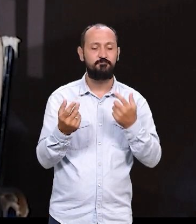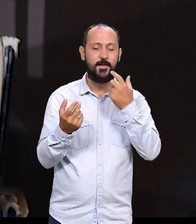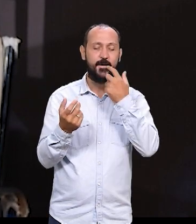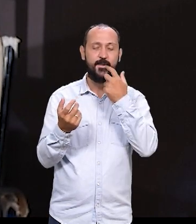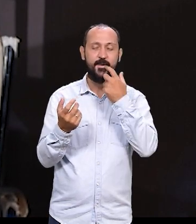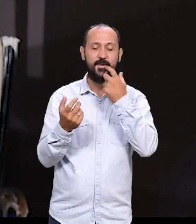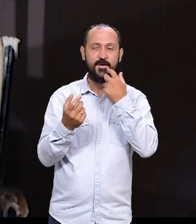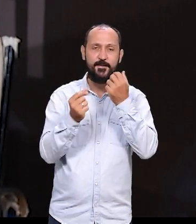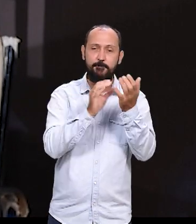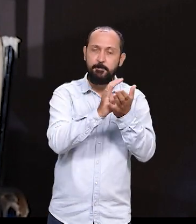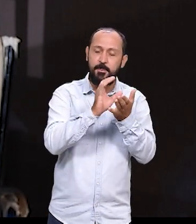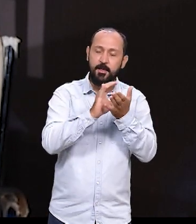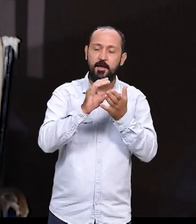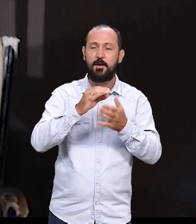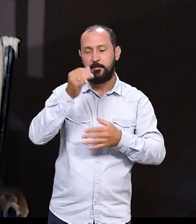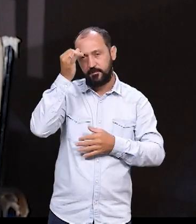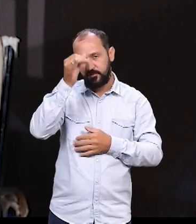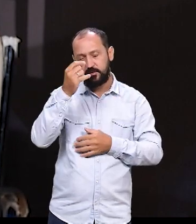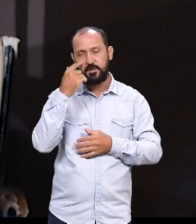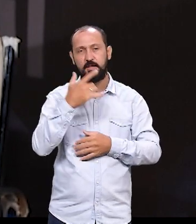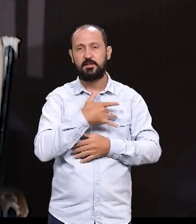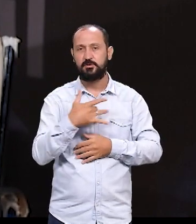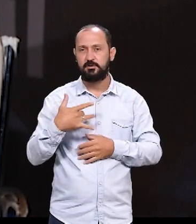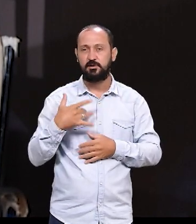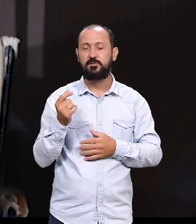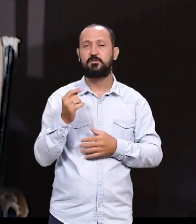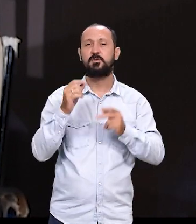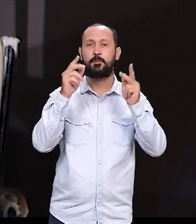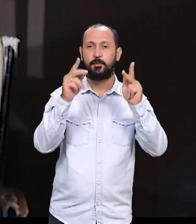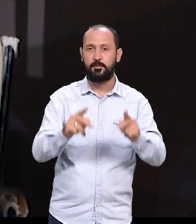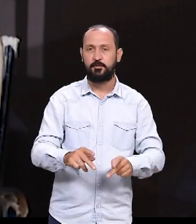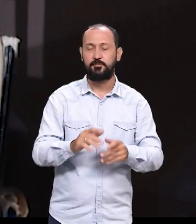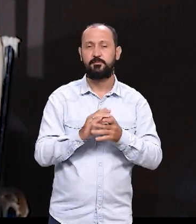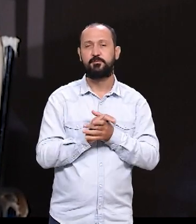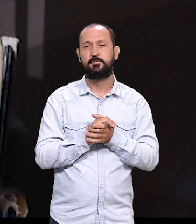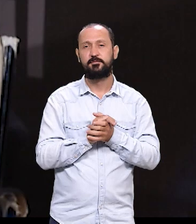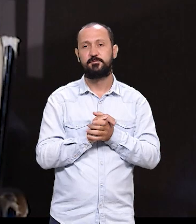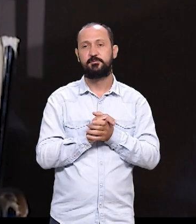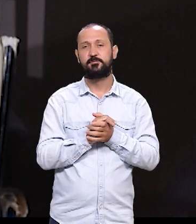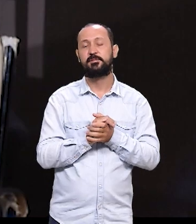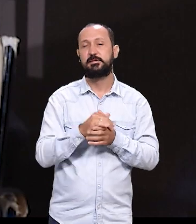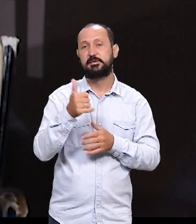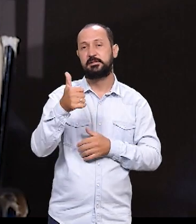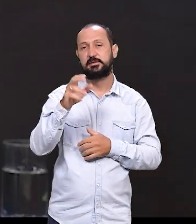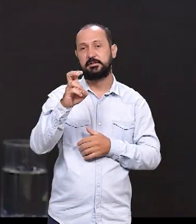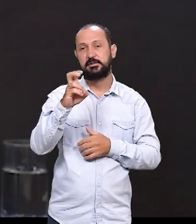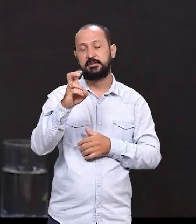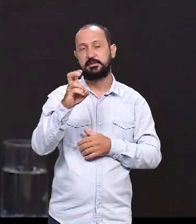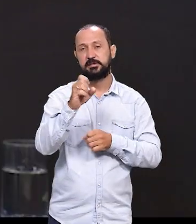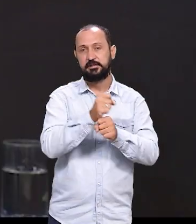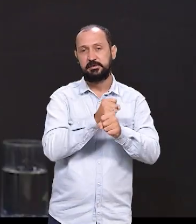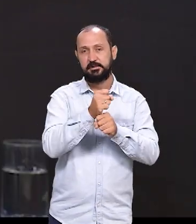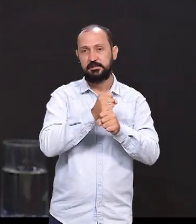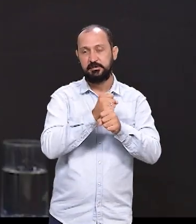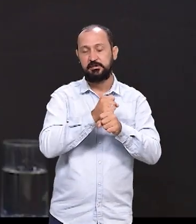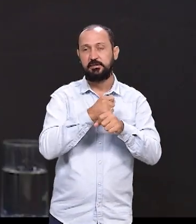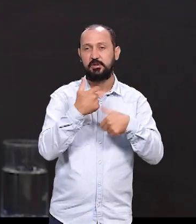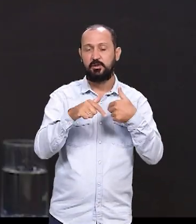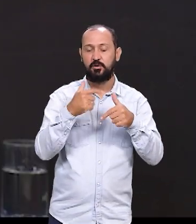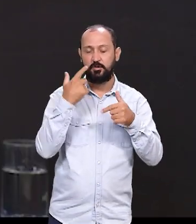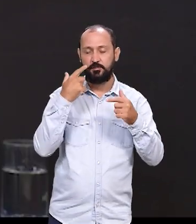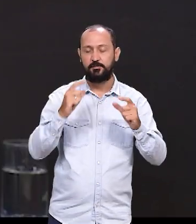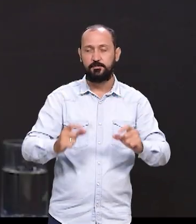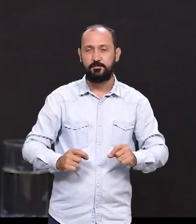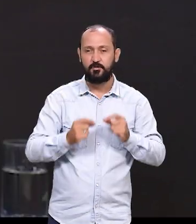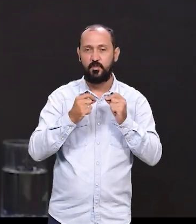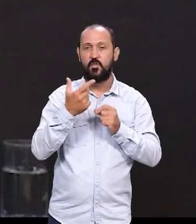importante em investir na prevenção e na saúde da nossa população olha faz 15 anos que eu tô